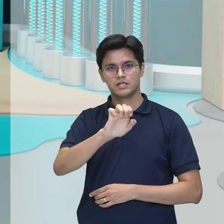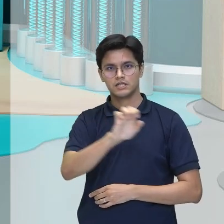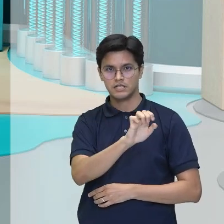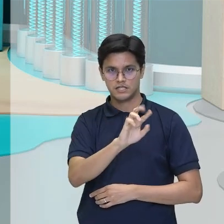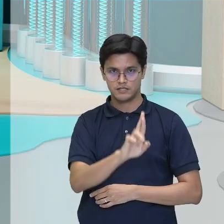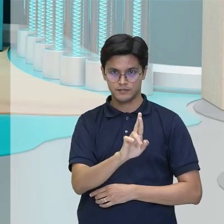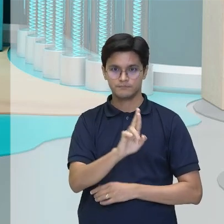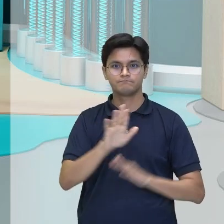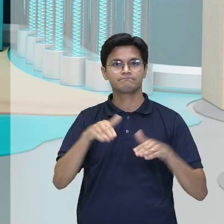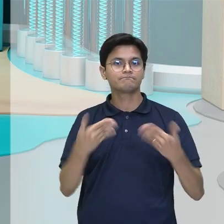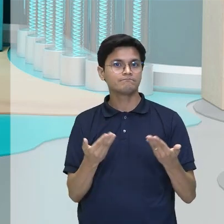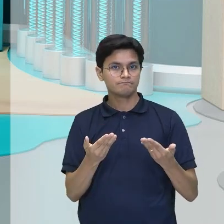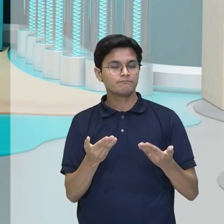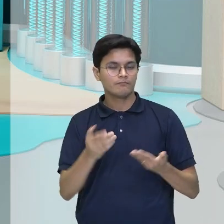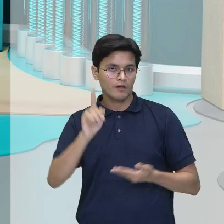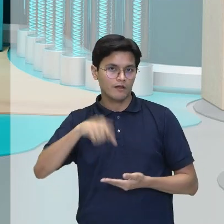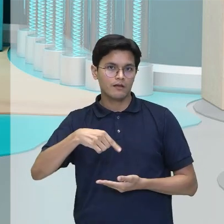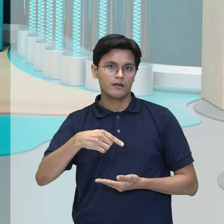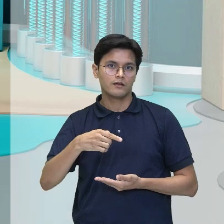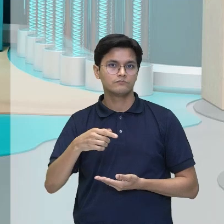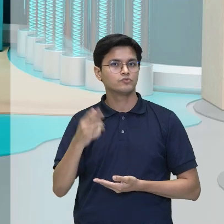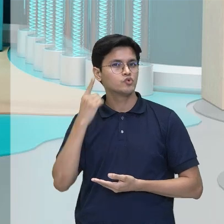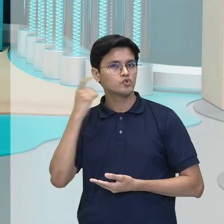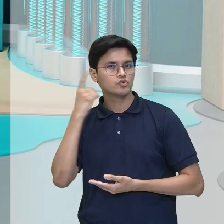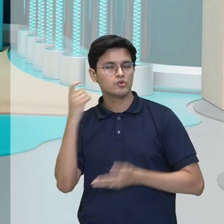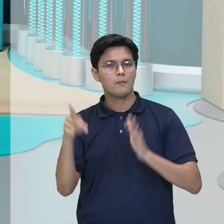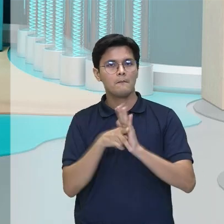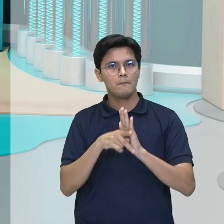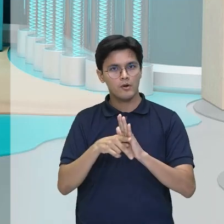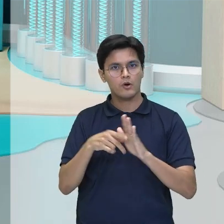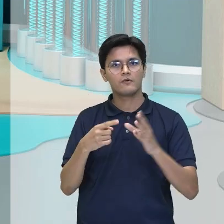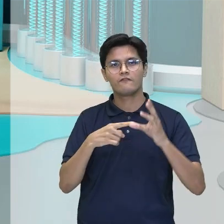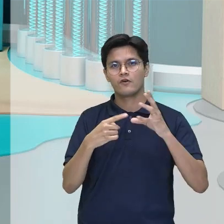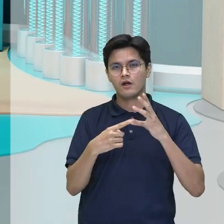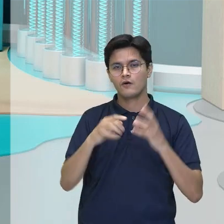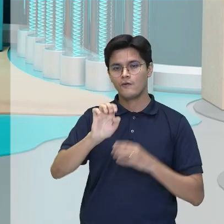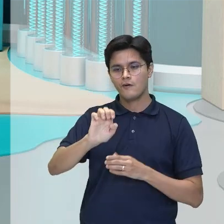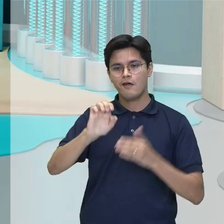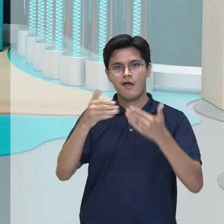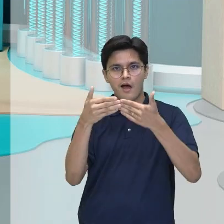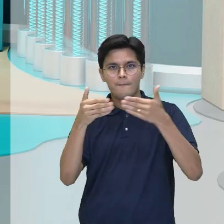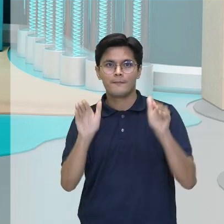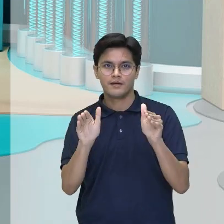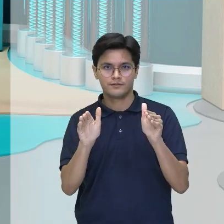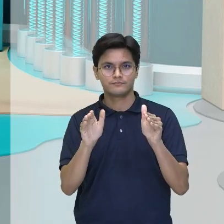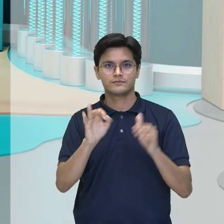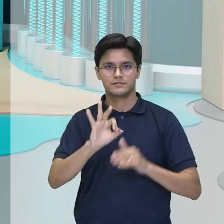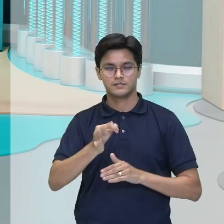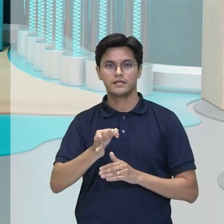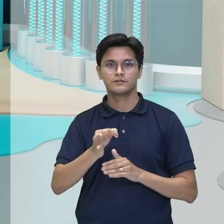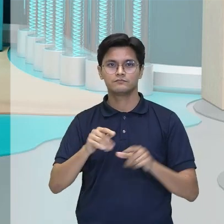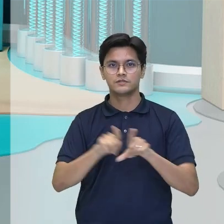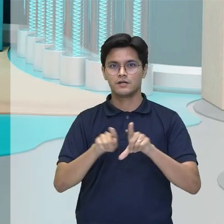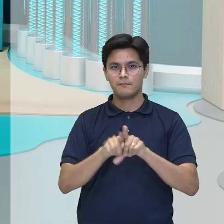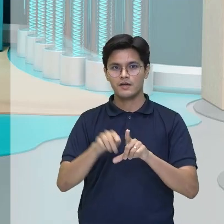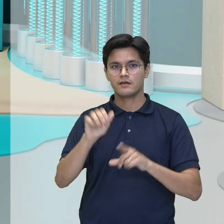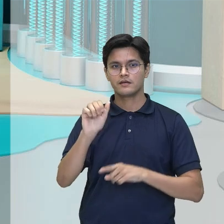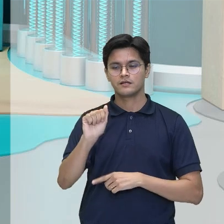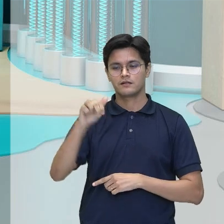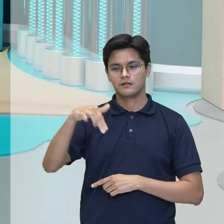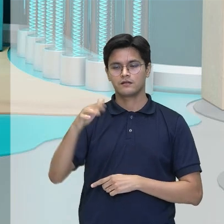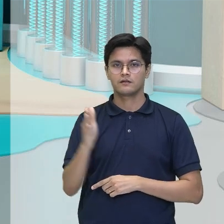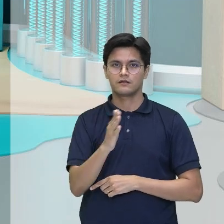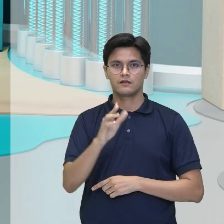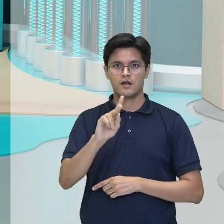engineer, então é um E aberto, right? Um engenheiro. An hour é o próximo. Uma